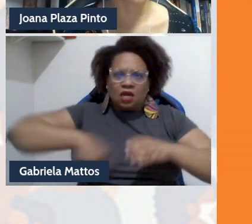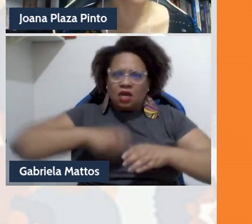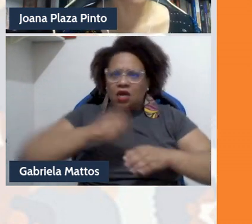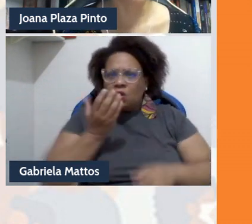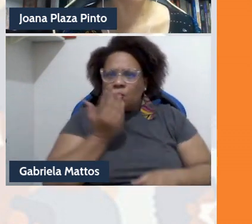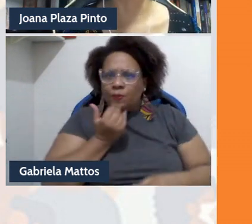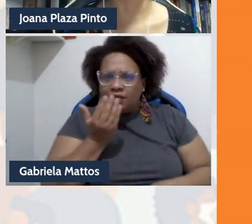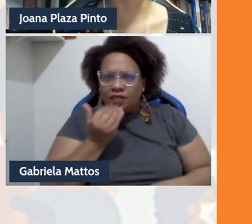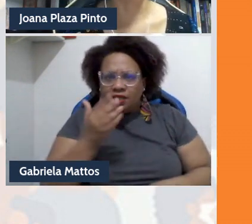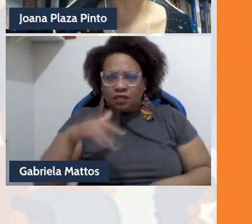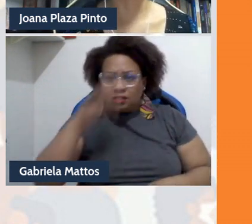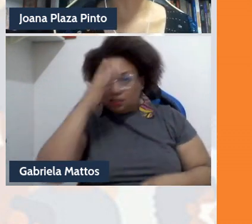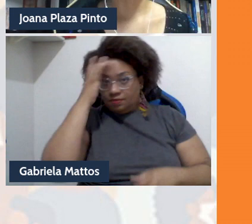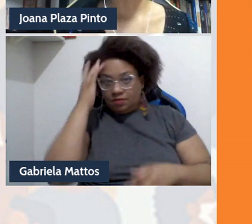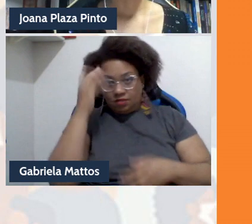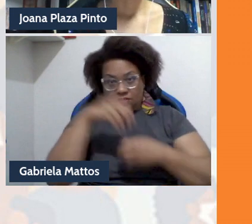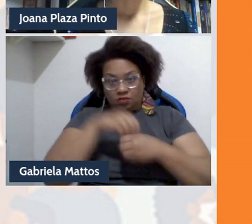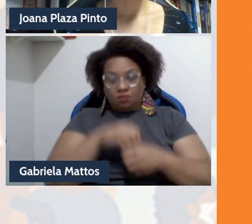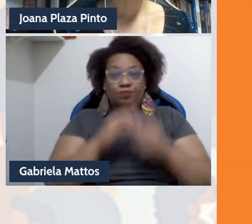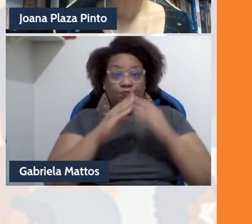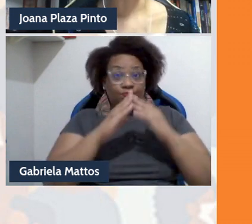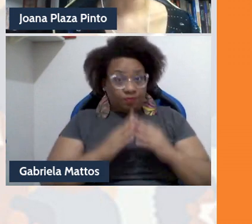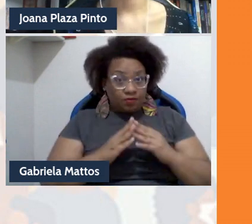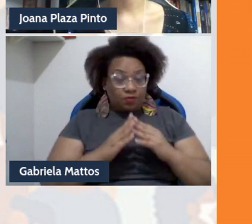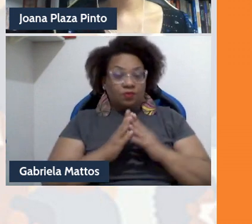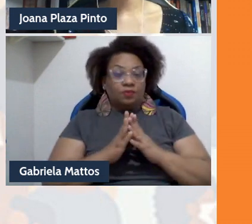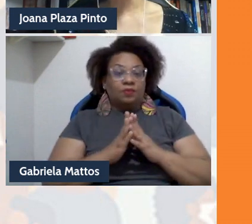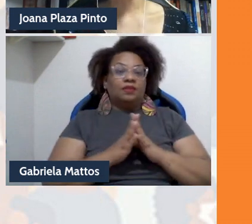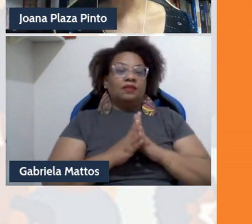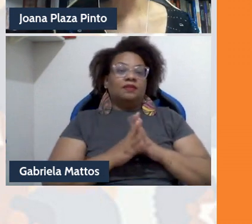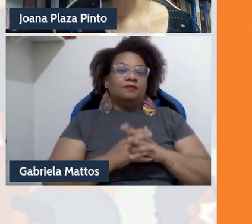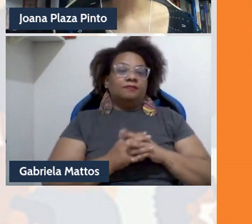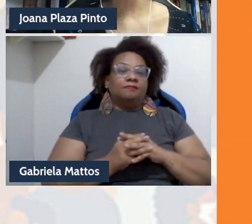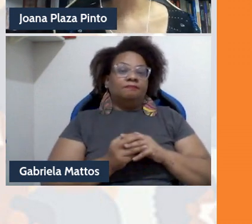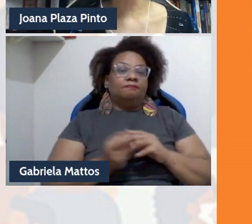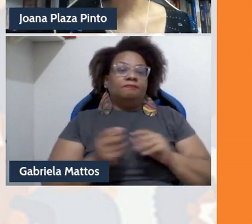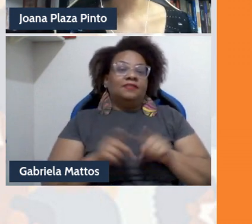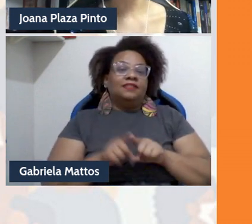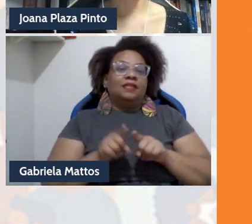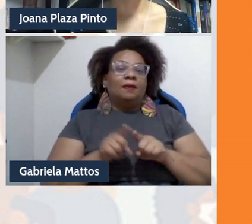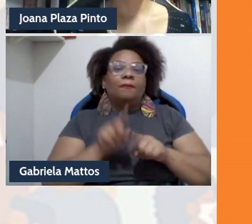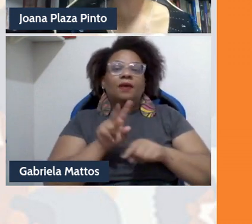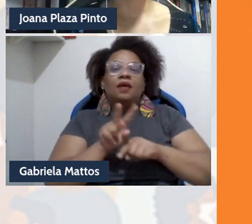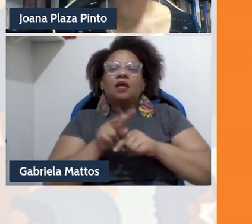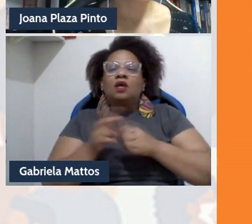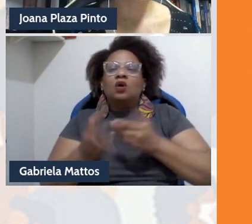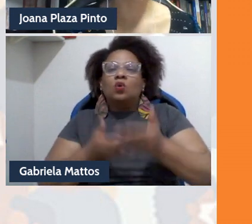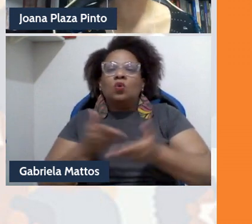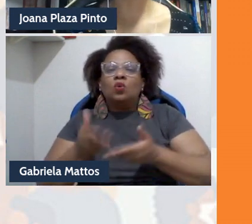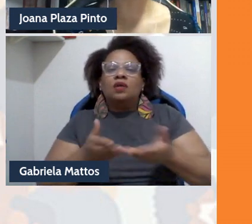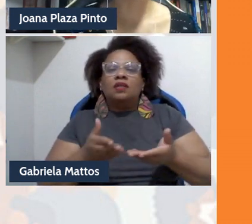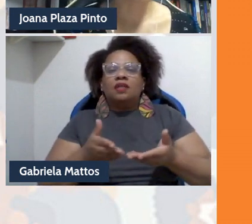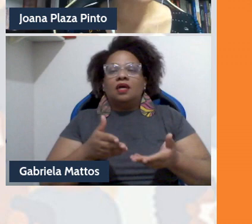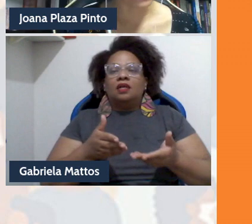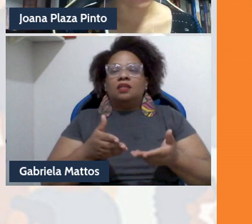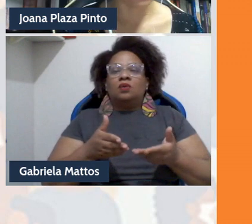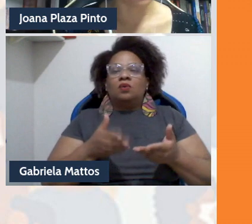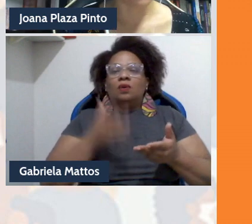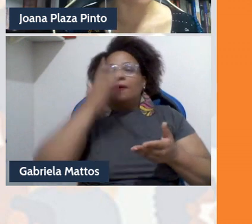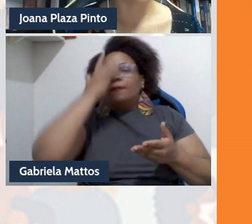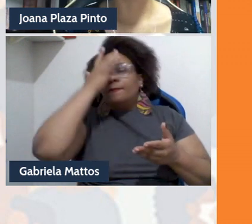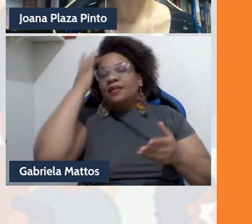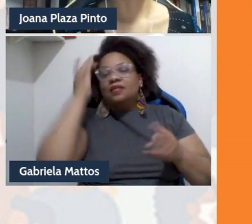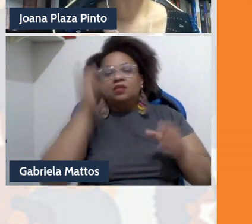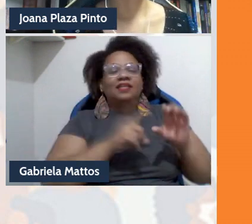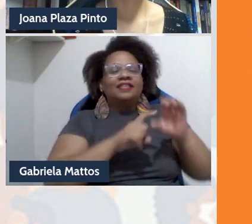das pessoas que moram na casa e o cuidado com dependentes de todas as